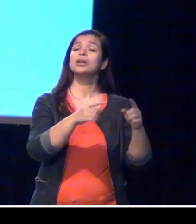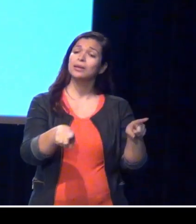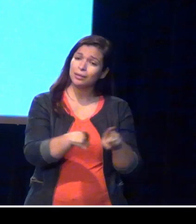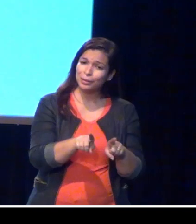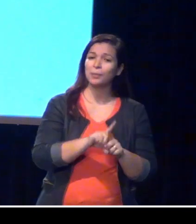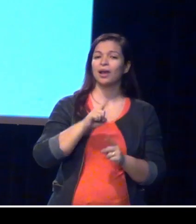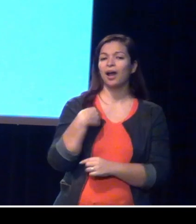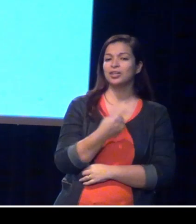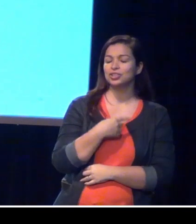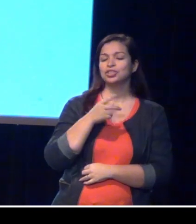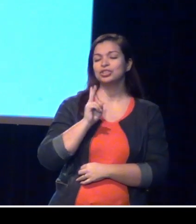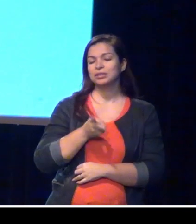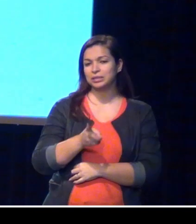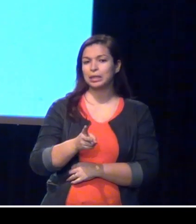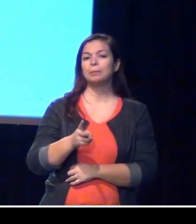constante